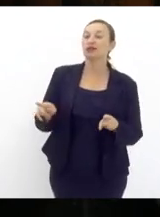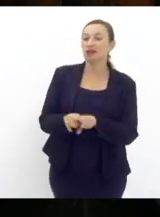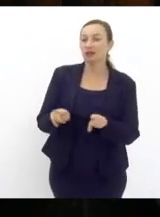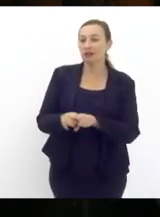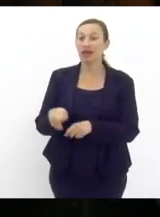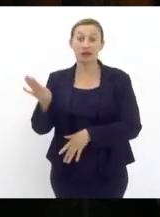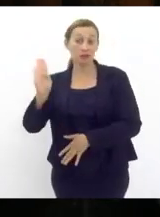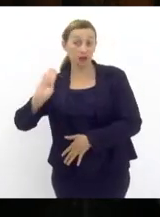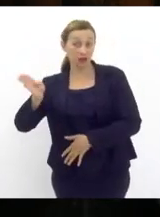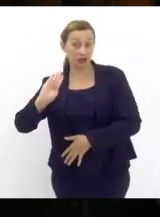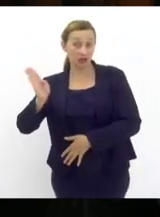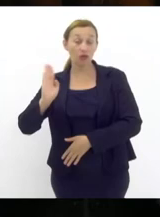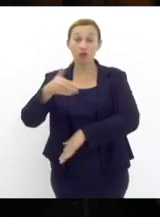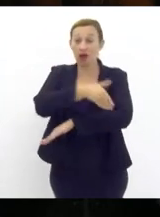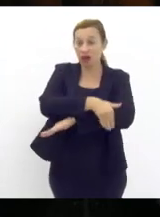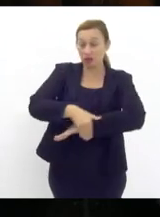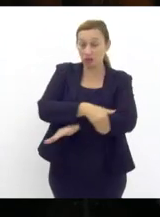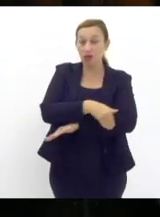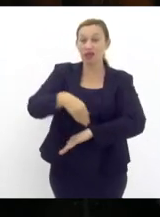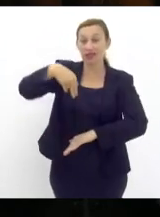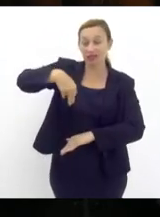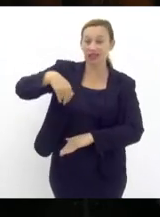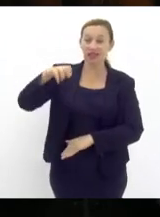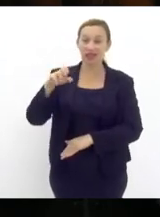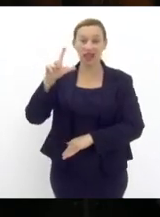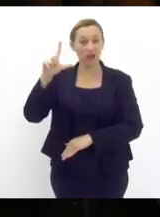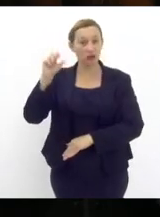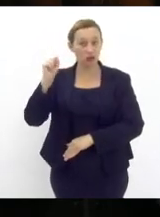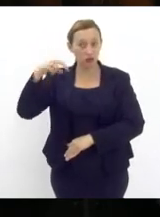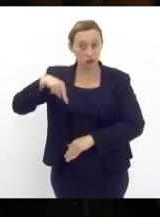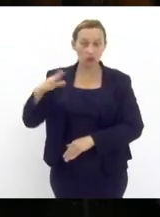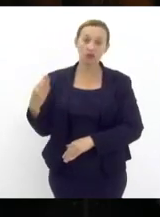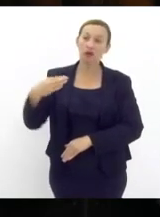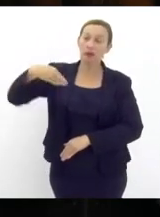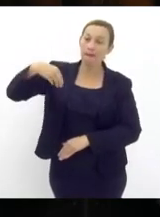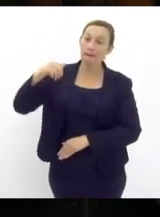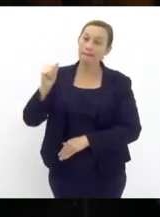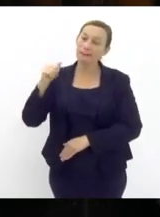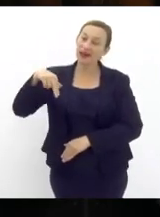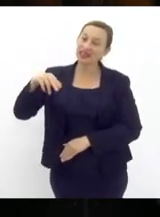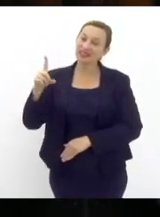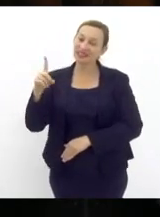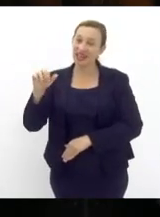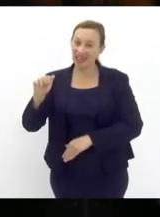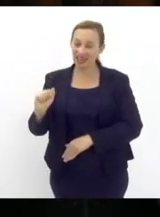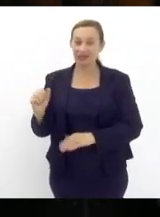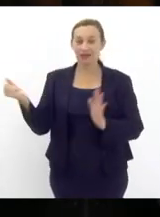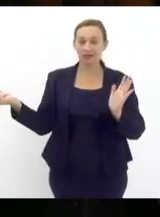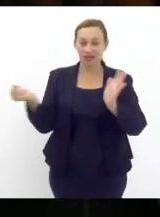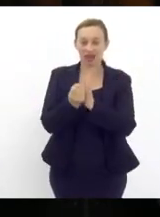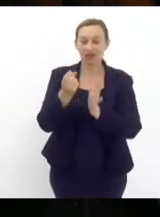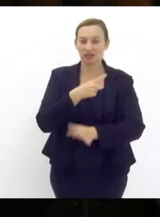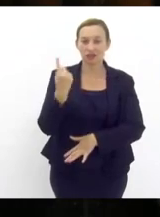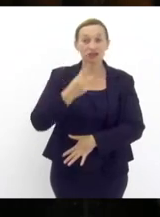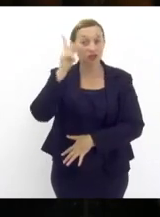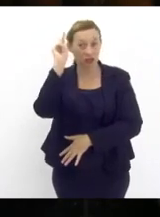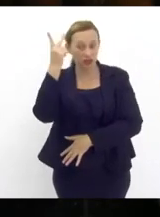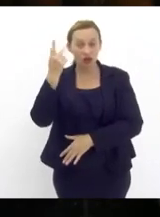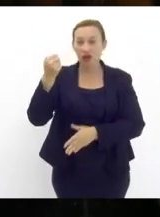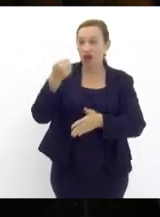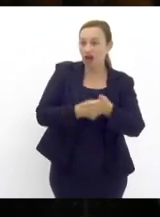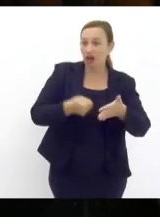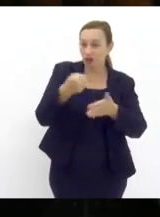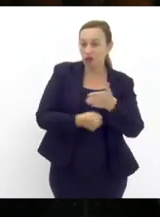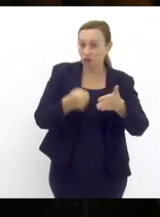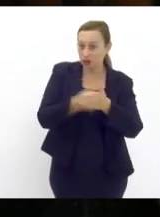a Rua Nelson Mandela então tá marcado muito na nossa história a luta